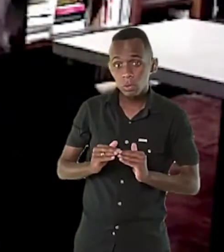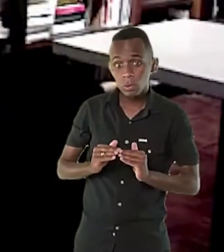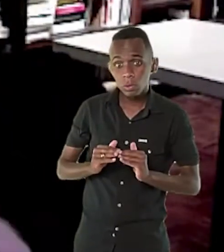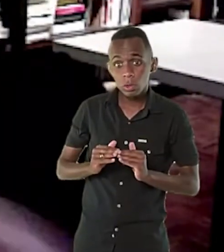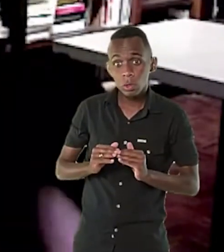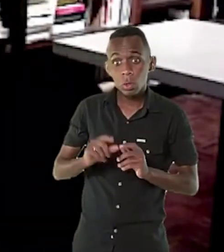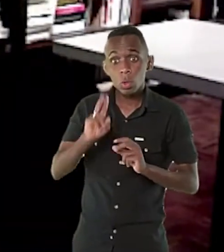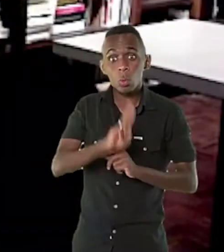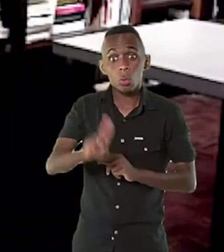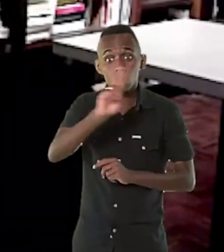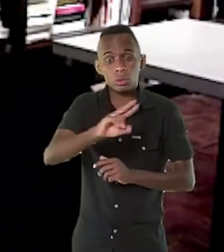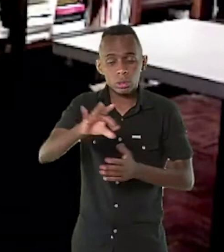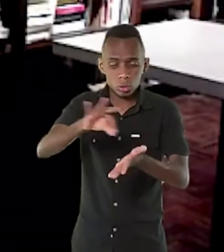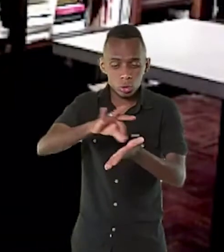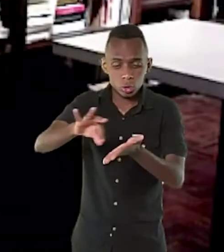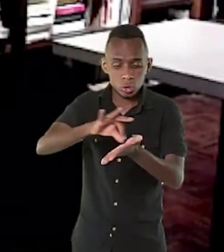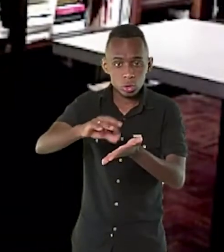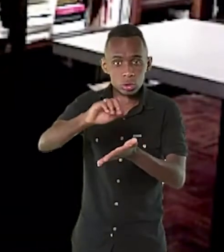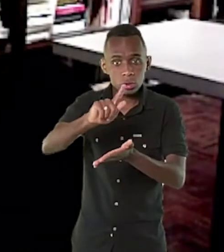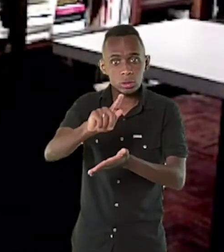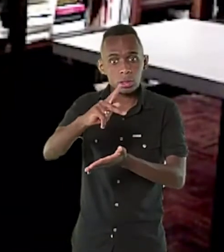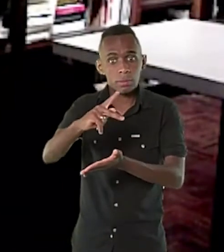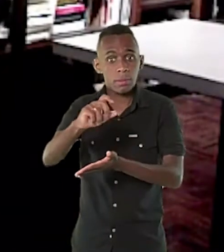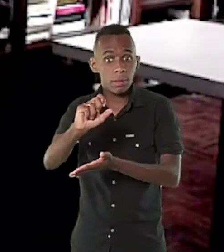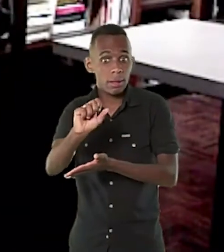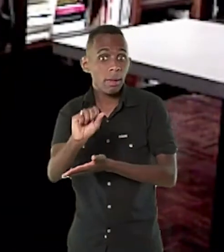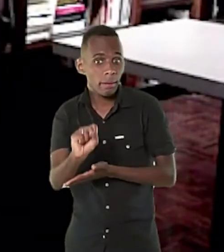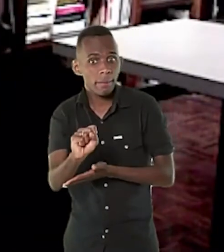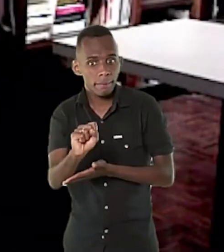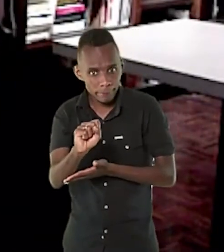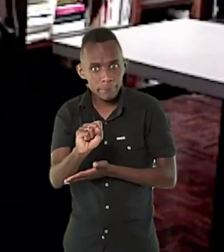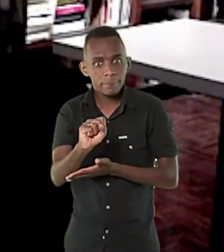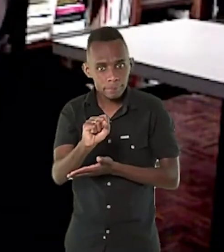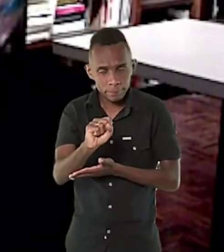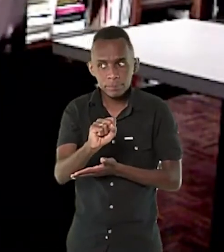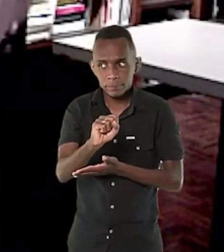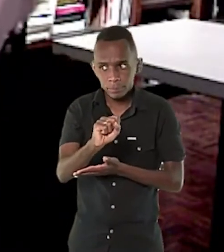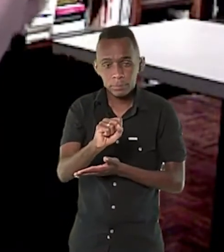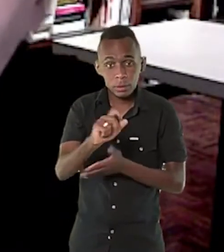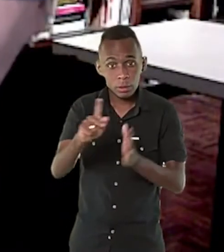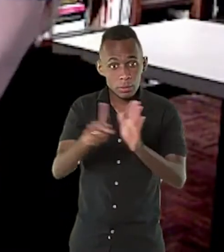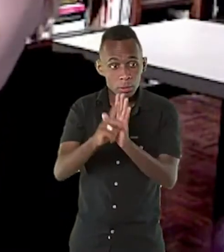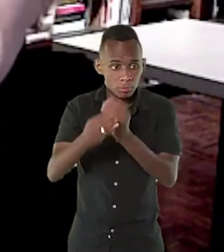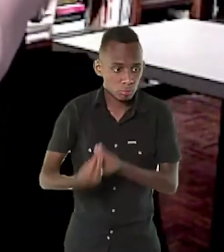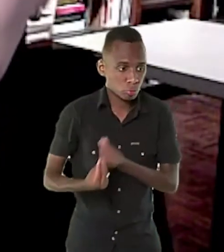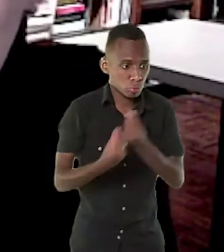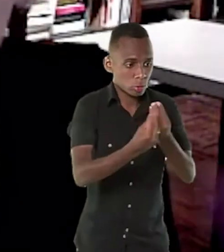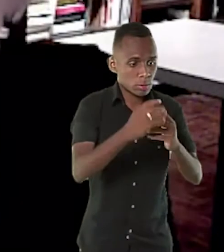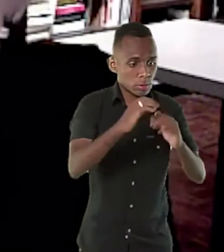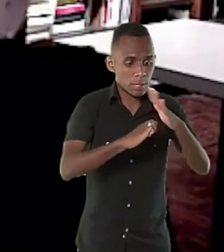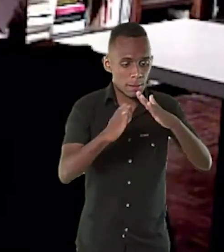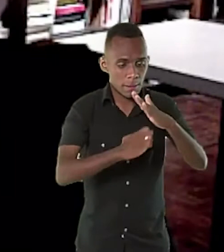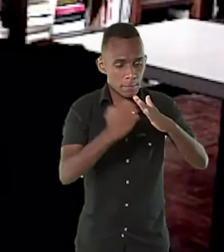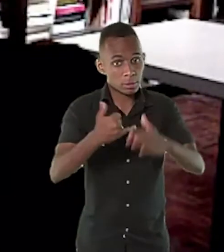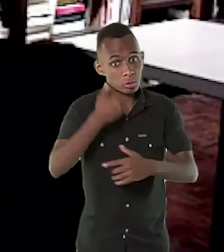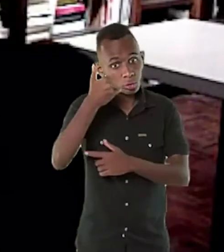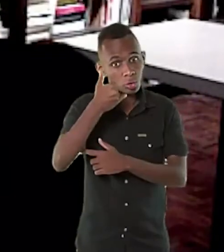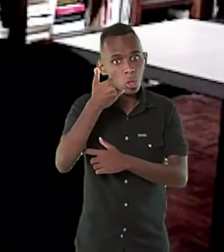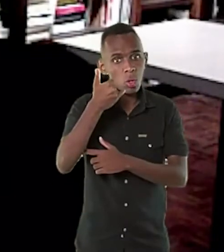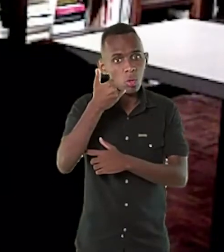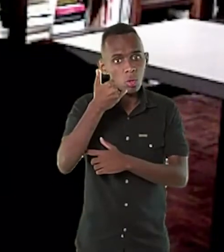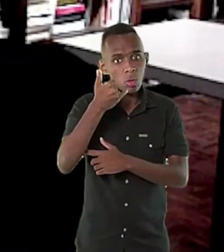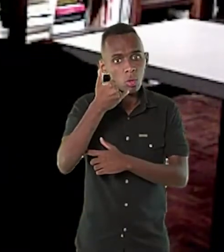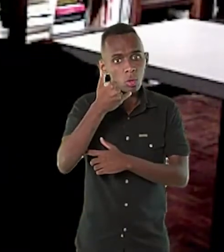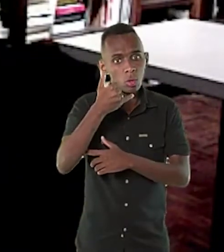dos GPS, sem avisar ninguém, franqueados pelas empresas de telefonia, com os dados